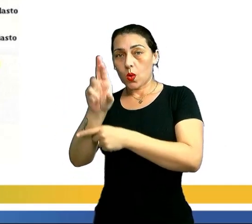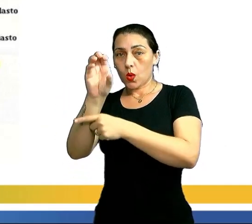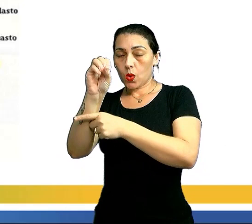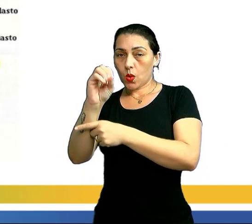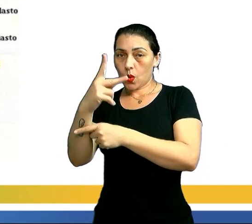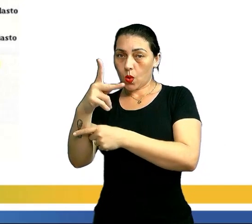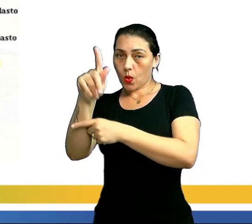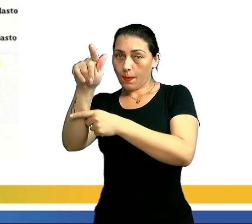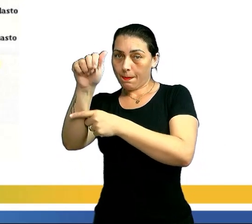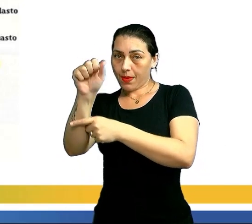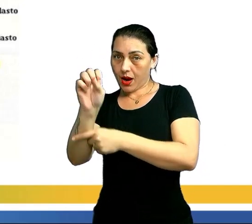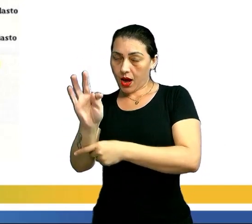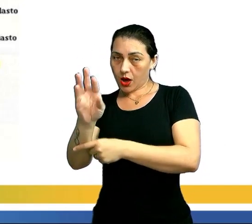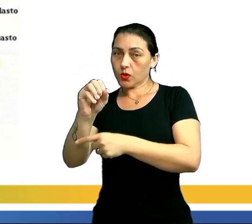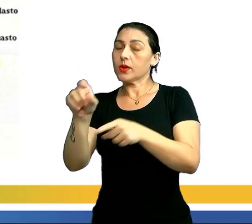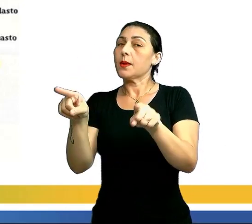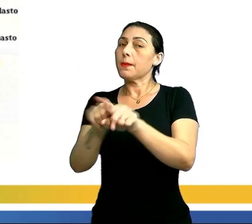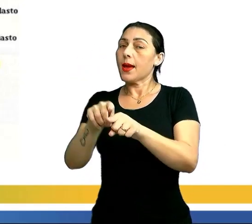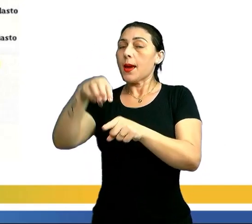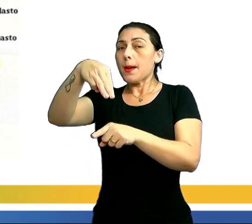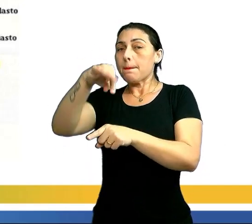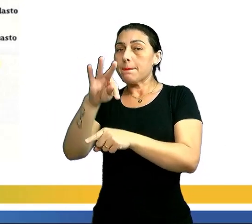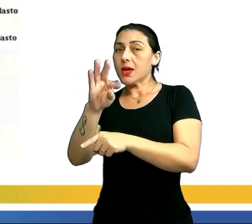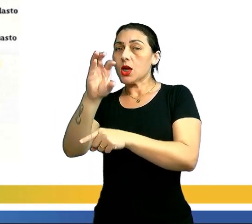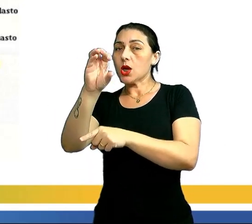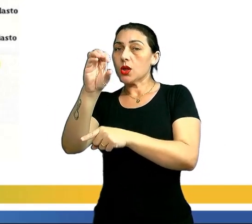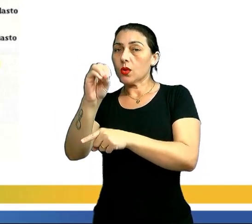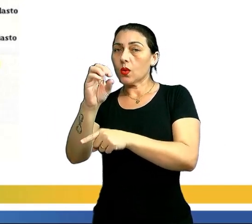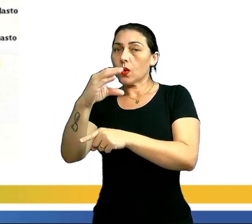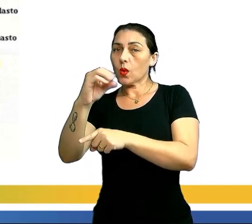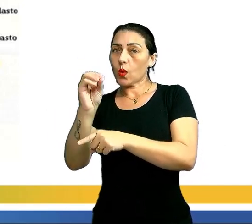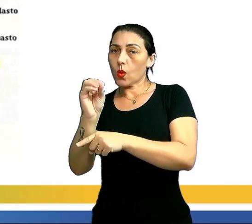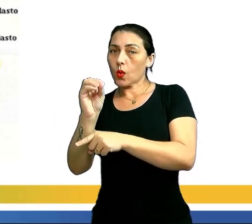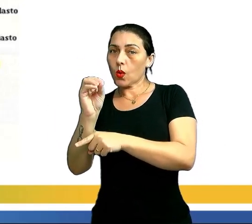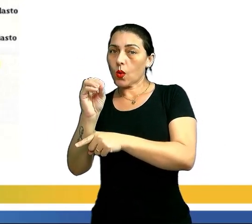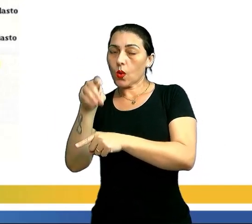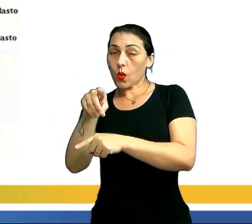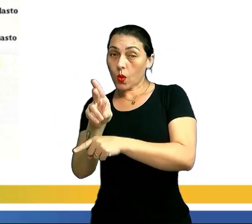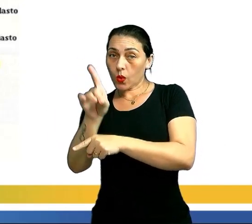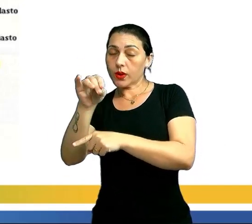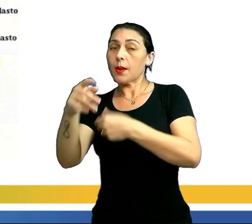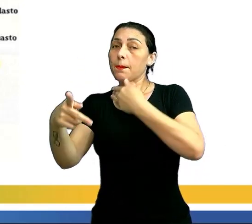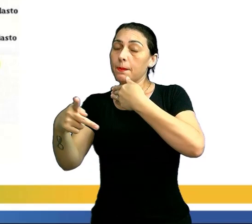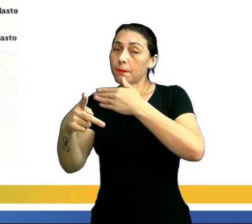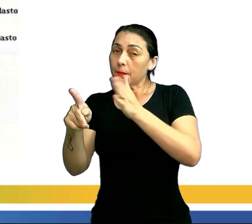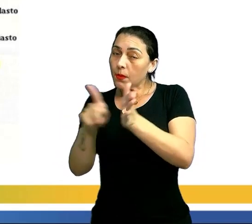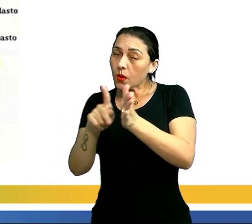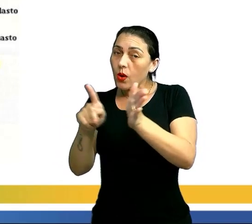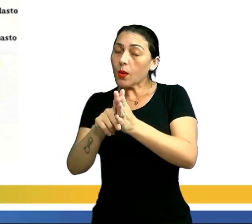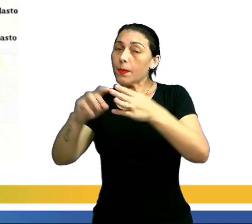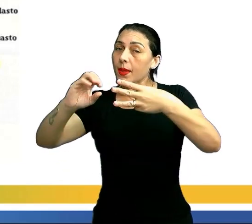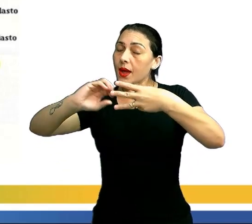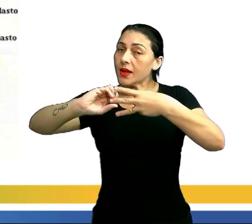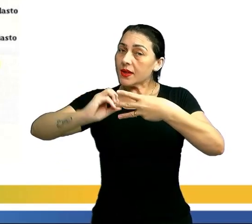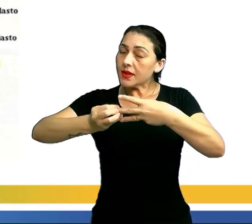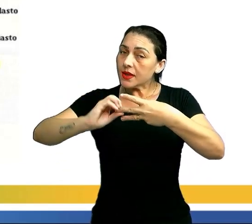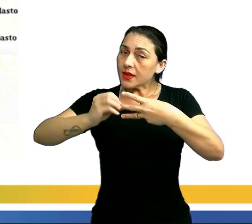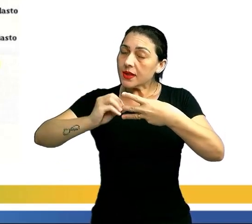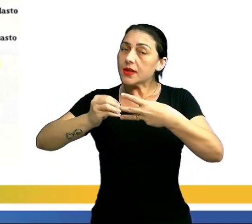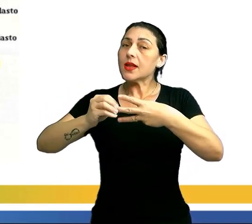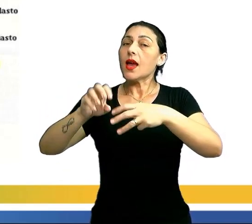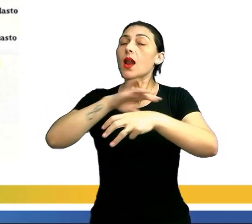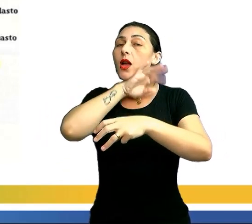célula animal, mas elas também estão evidentes na célula vegetal. Cloroplastos só estão em evidência na